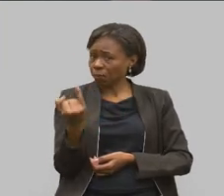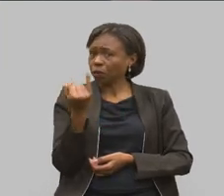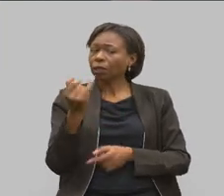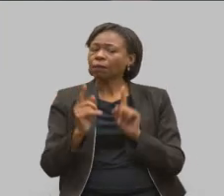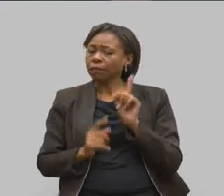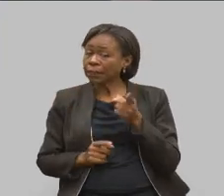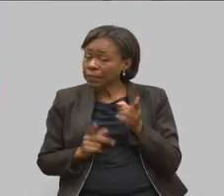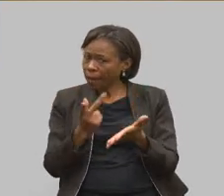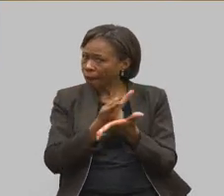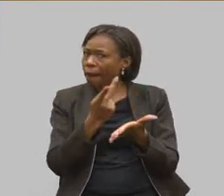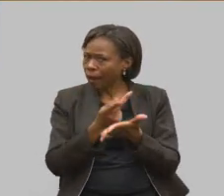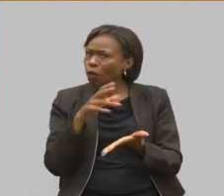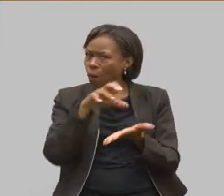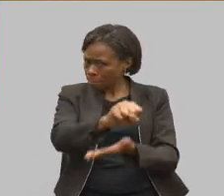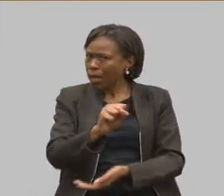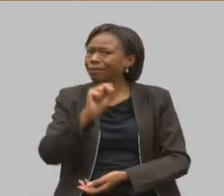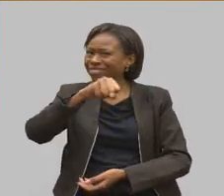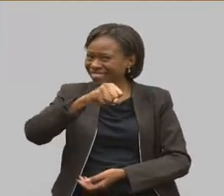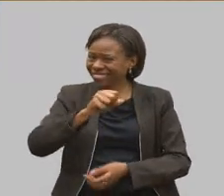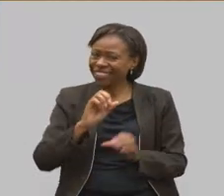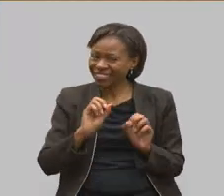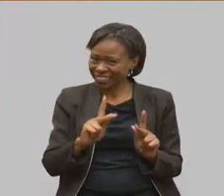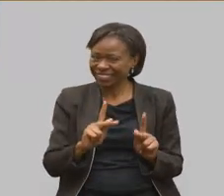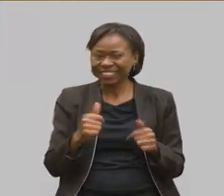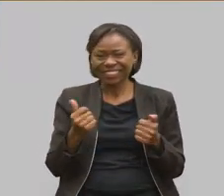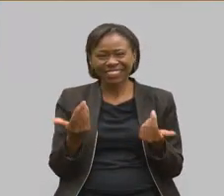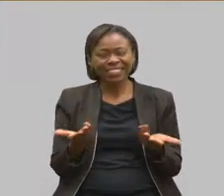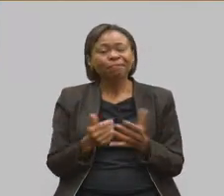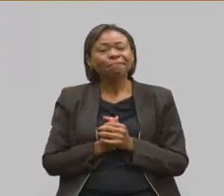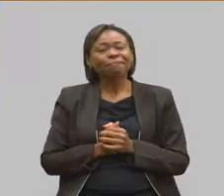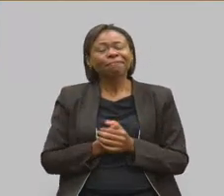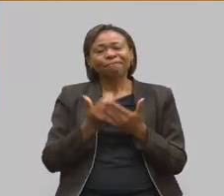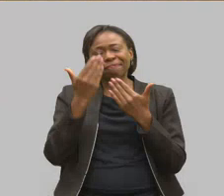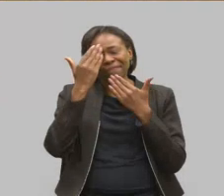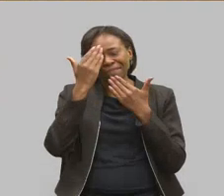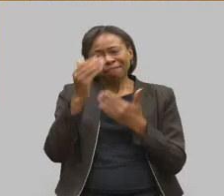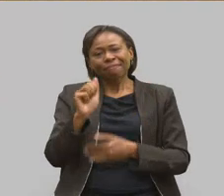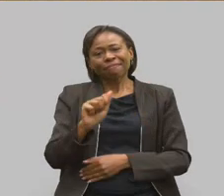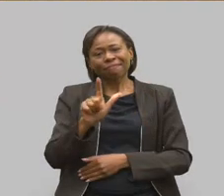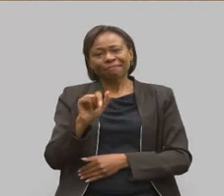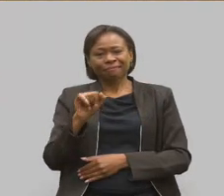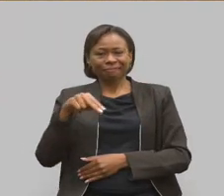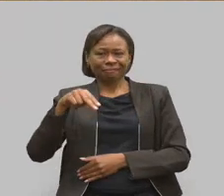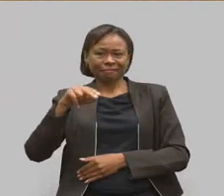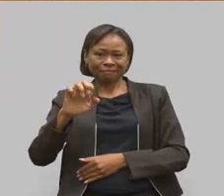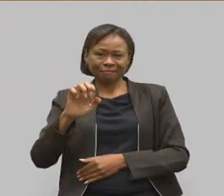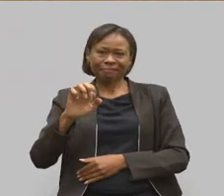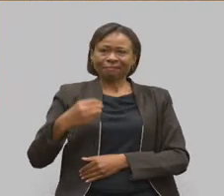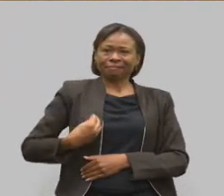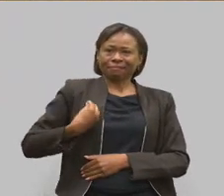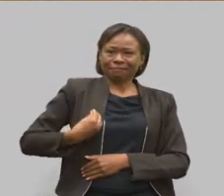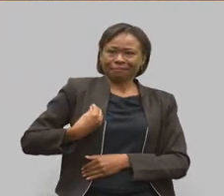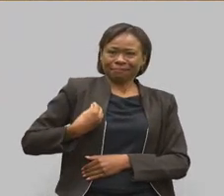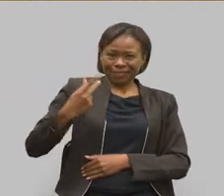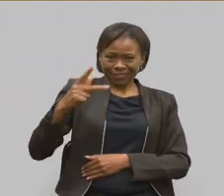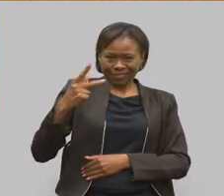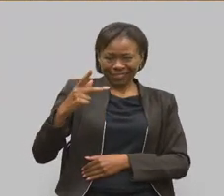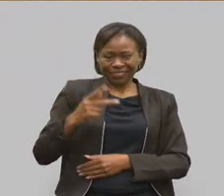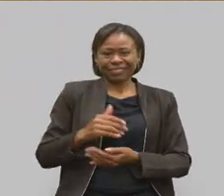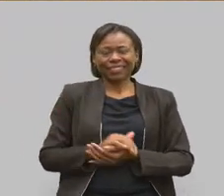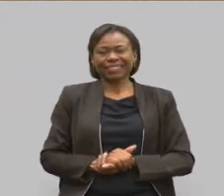eu Confisco viu e então muito obrigado tá Aline pela sua participação presença e contribuição